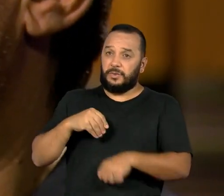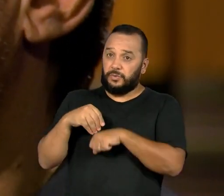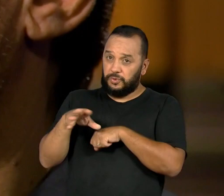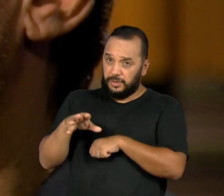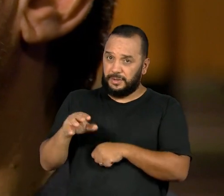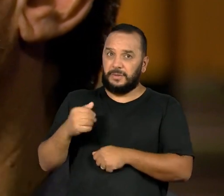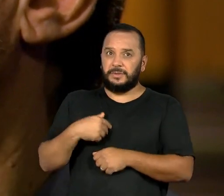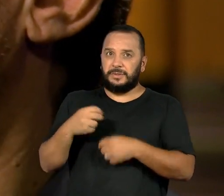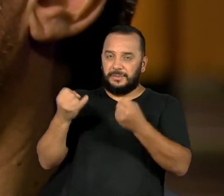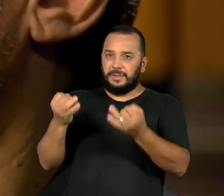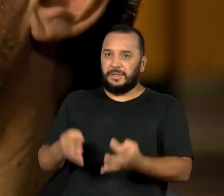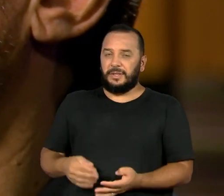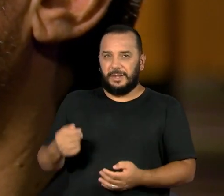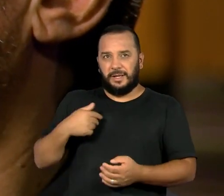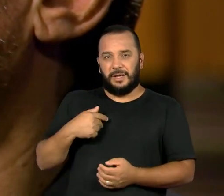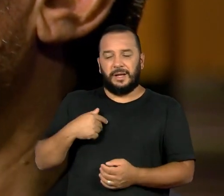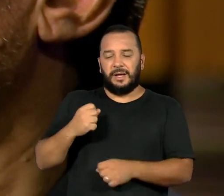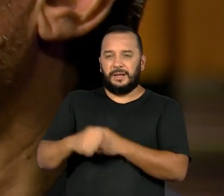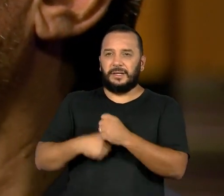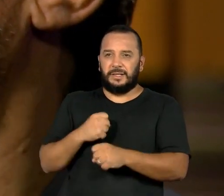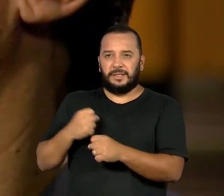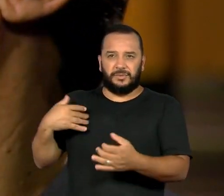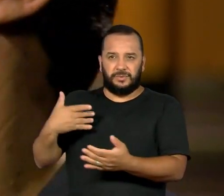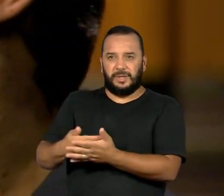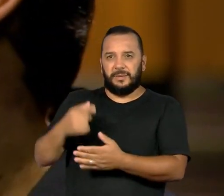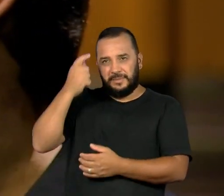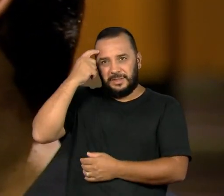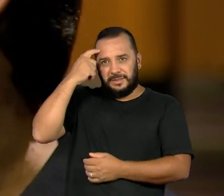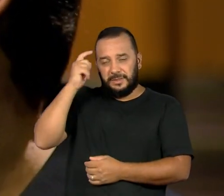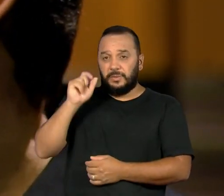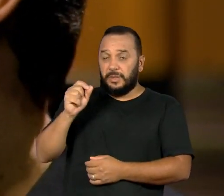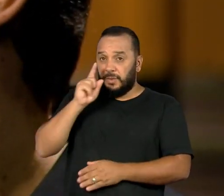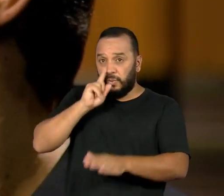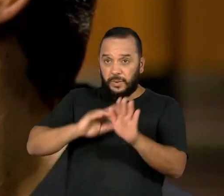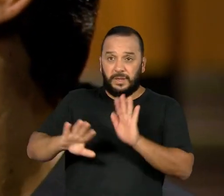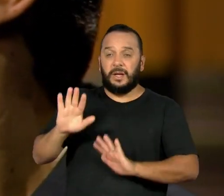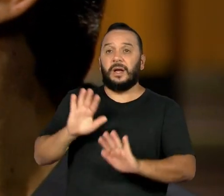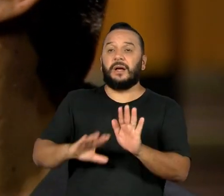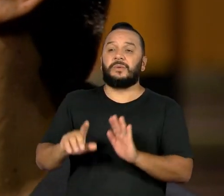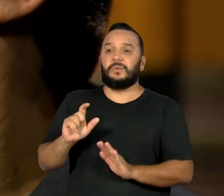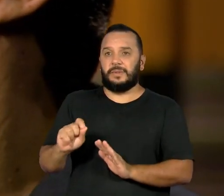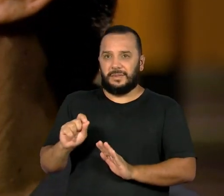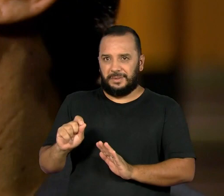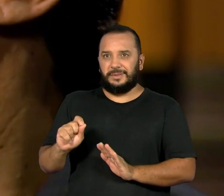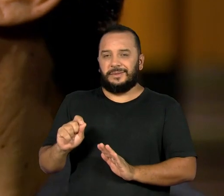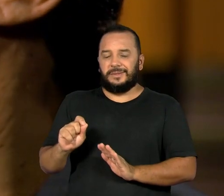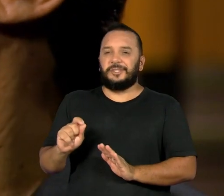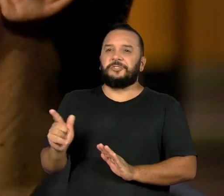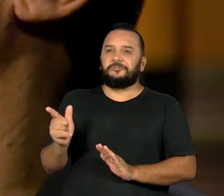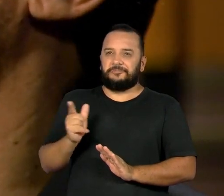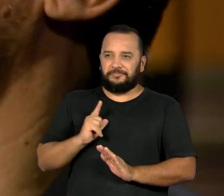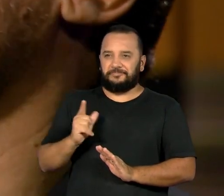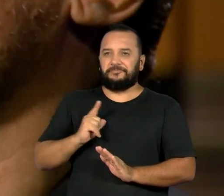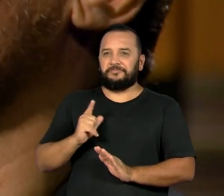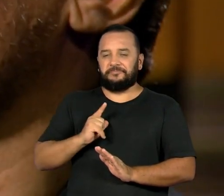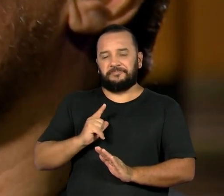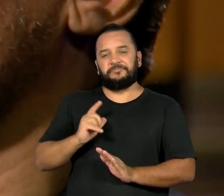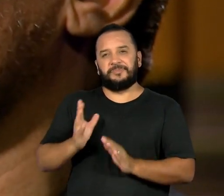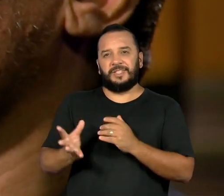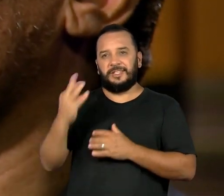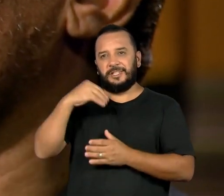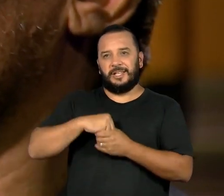de tantos anos pensando sobre isso, é para a gente ser cuidadoso com o que está no nosso